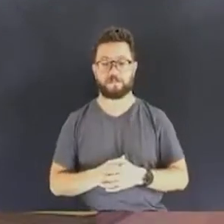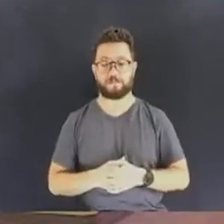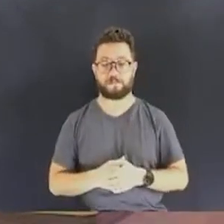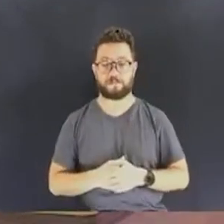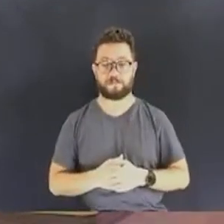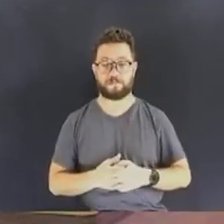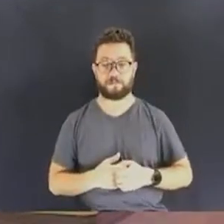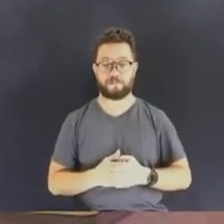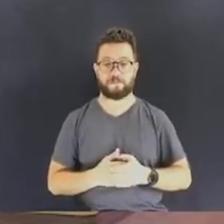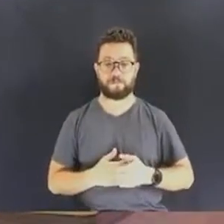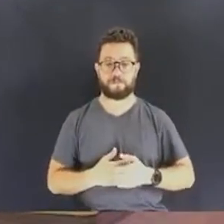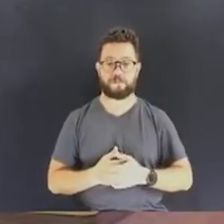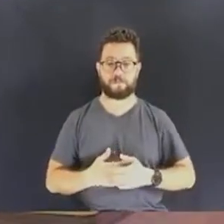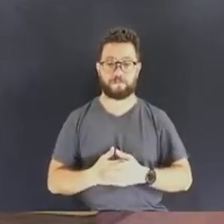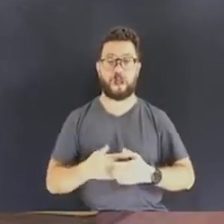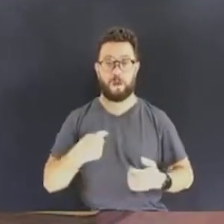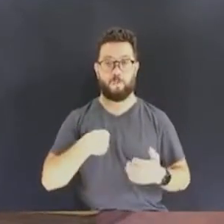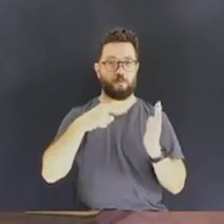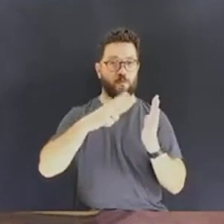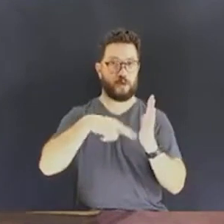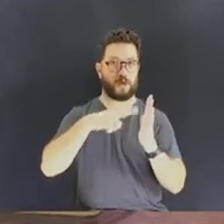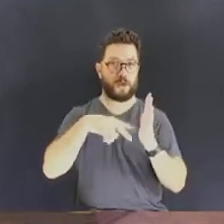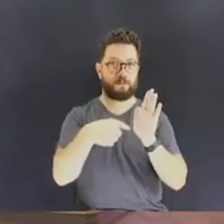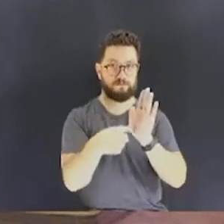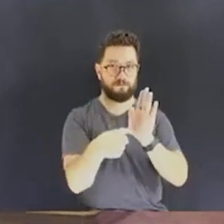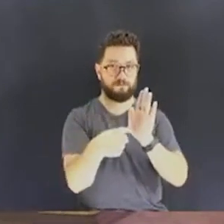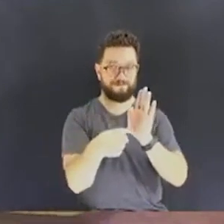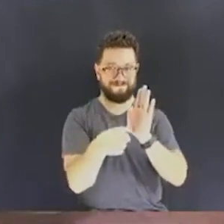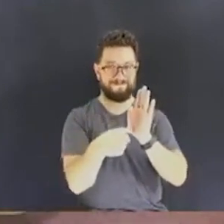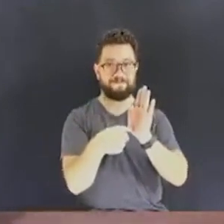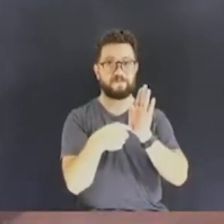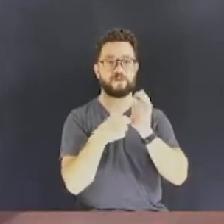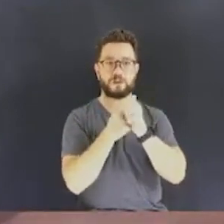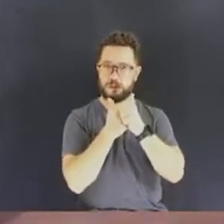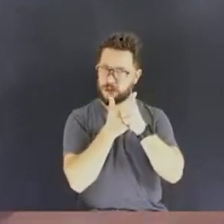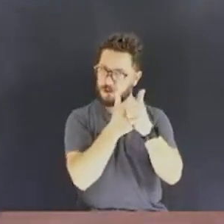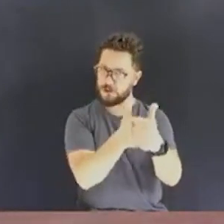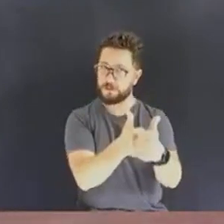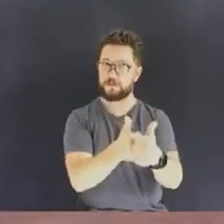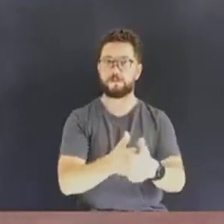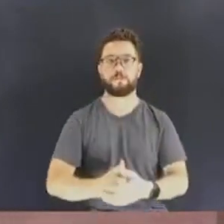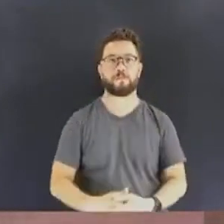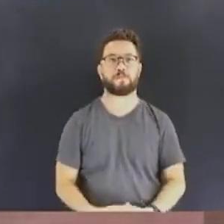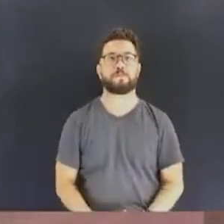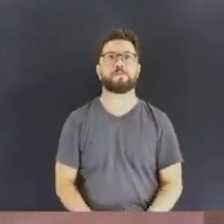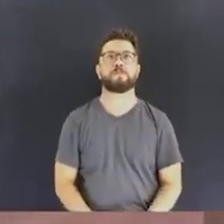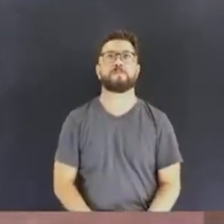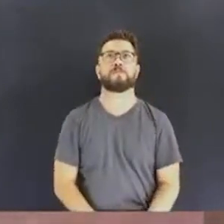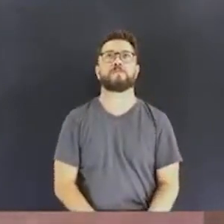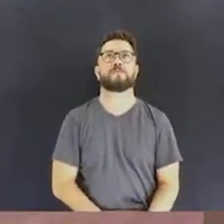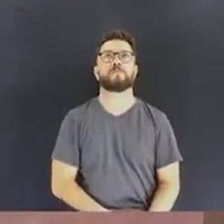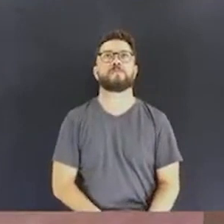ler, secretário, porque é muitas perguntas, para que a gente possa ter tempo. A gente viu que houve um aumento significativo